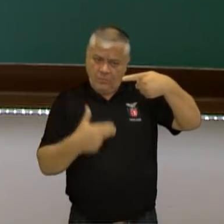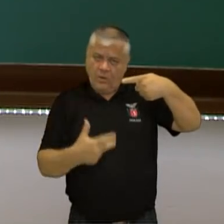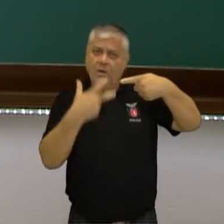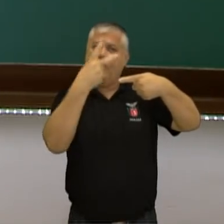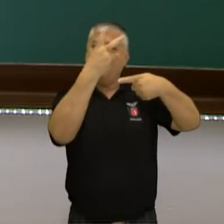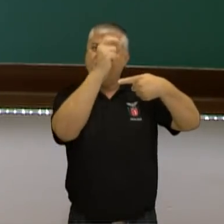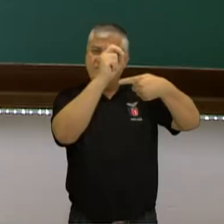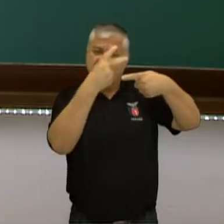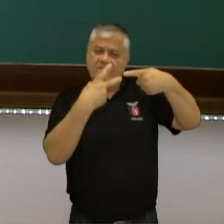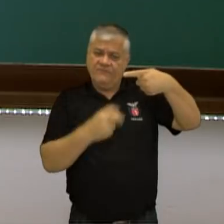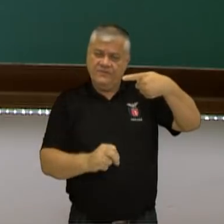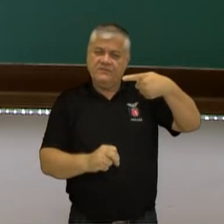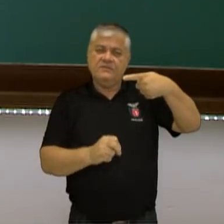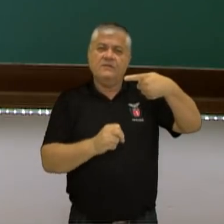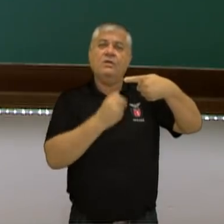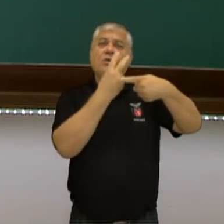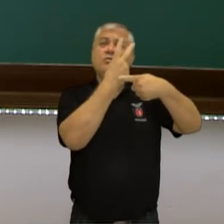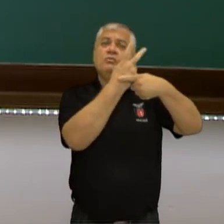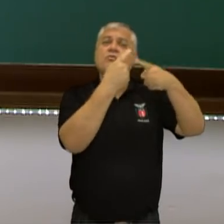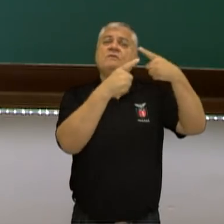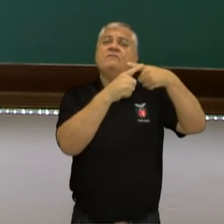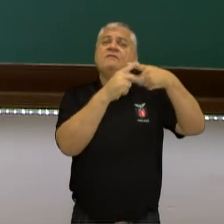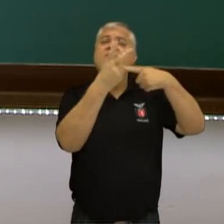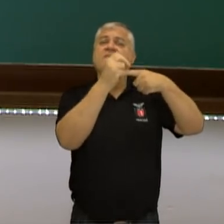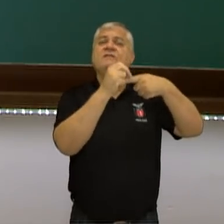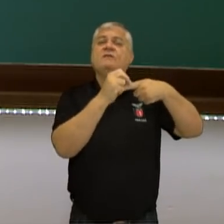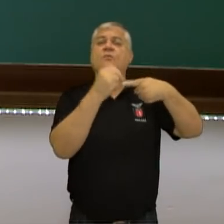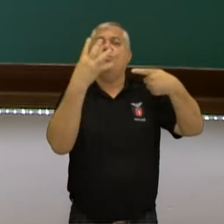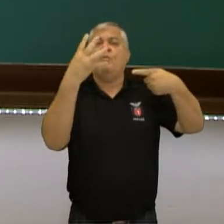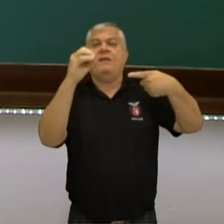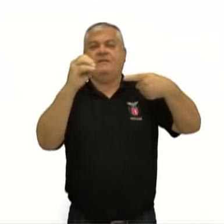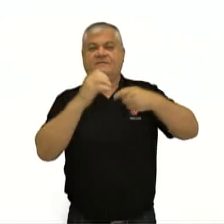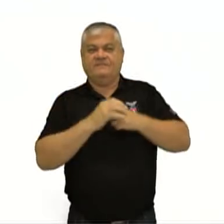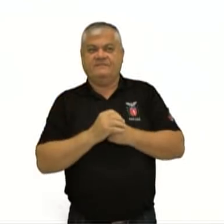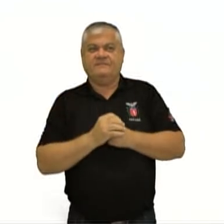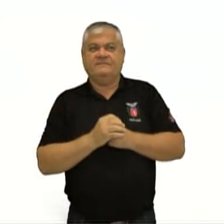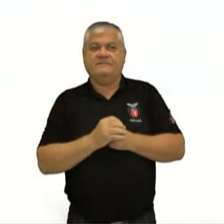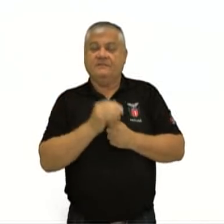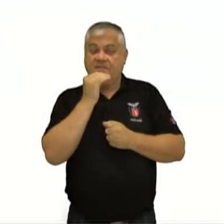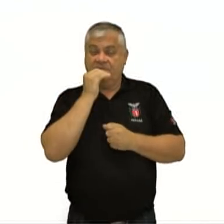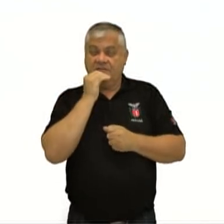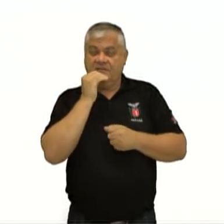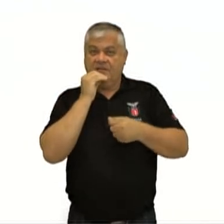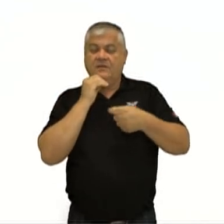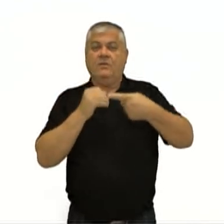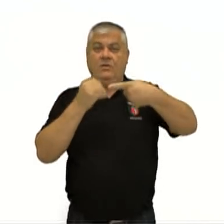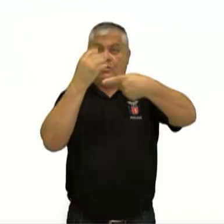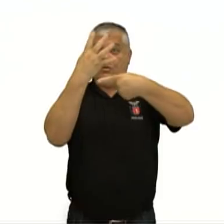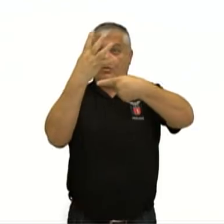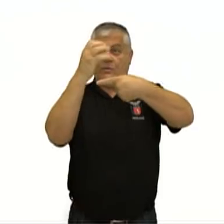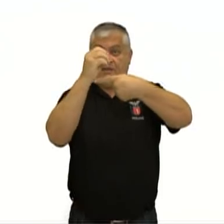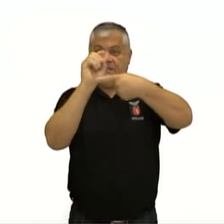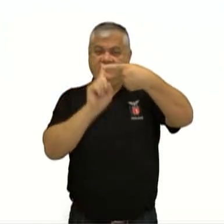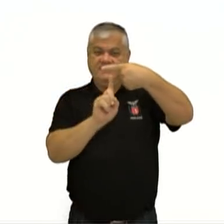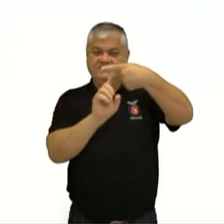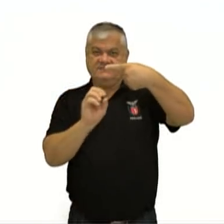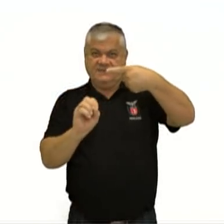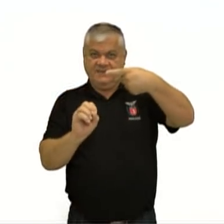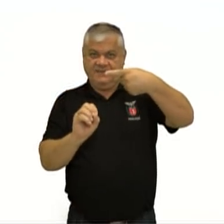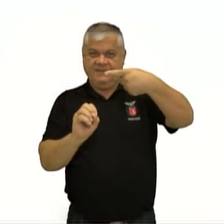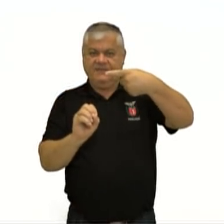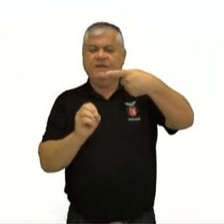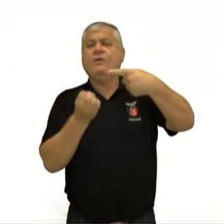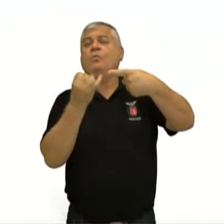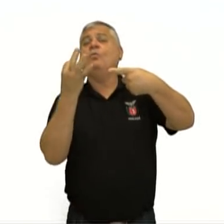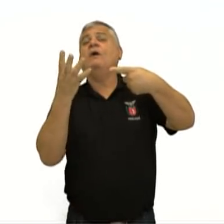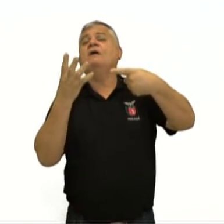Então, 2 vezes 20 dá quanto? Dá 40. Então, a minha fração equivalente é 40 sobre 100. E 40 sobre